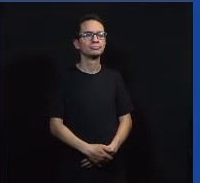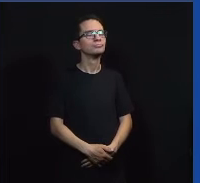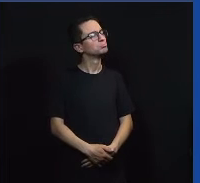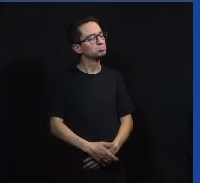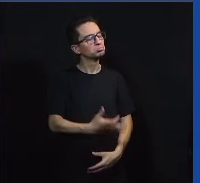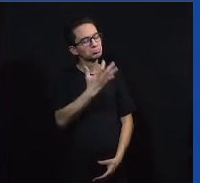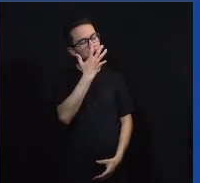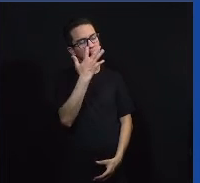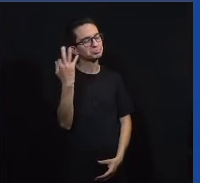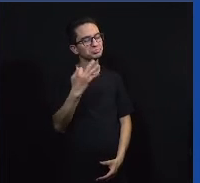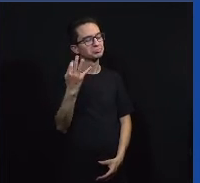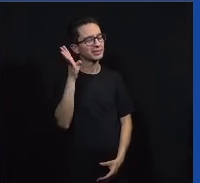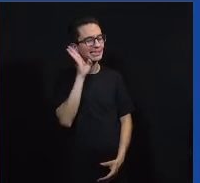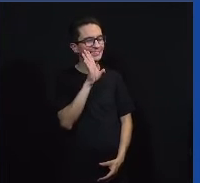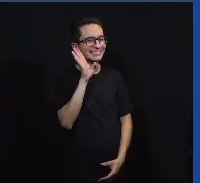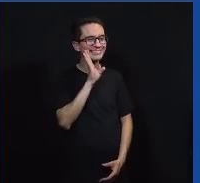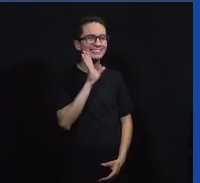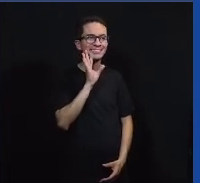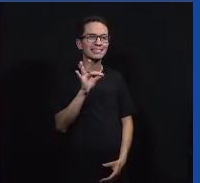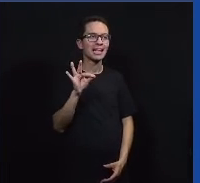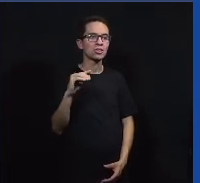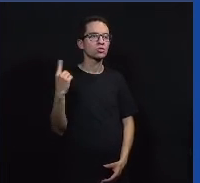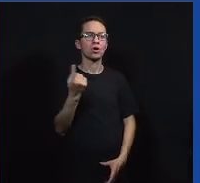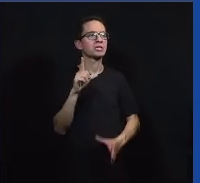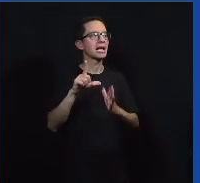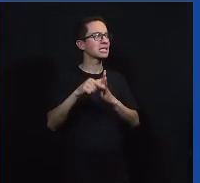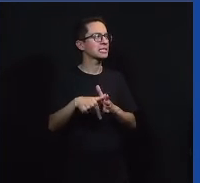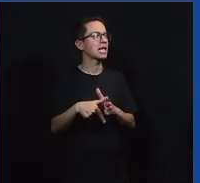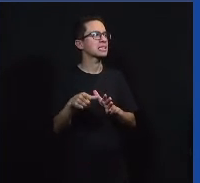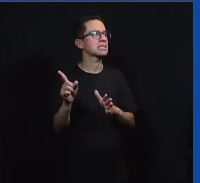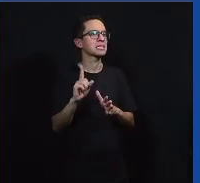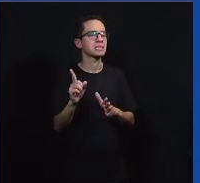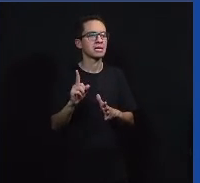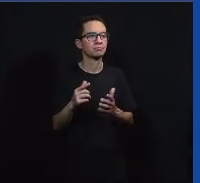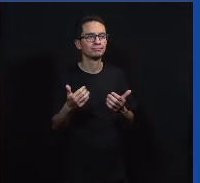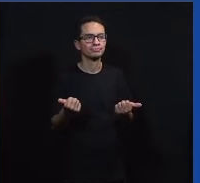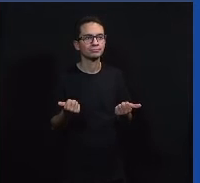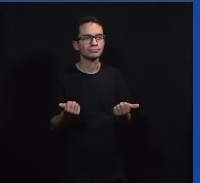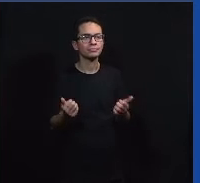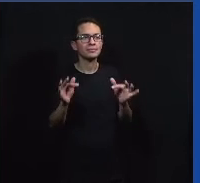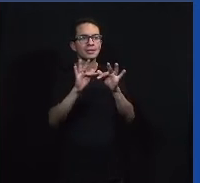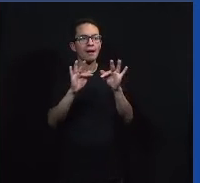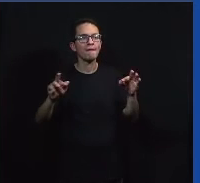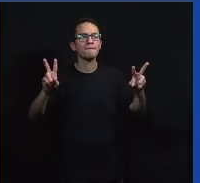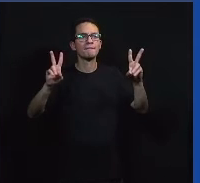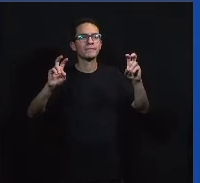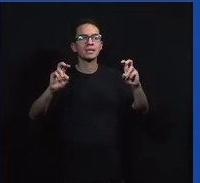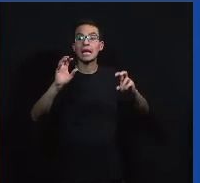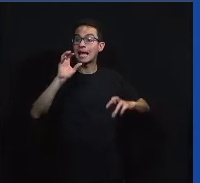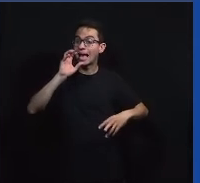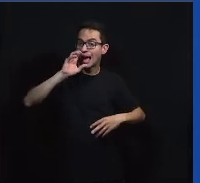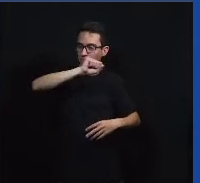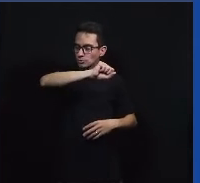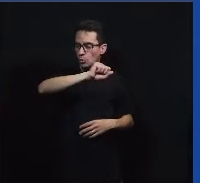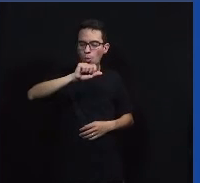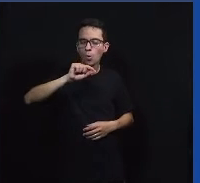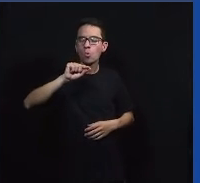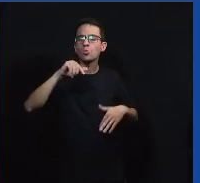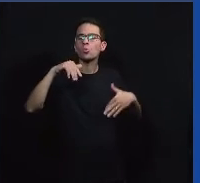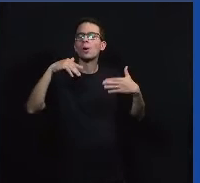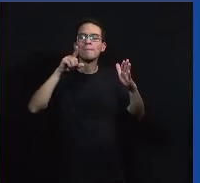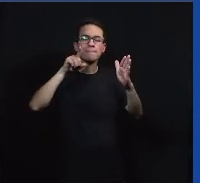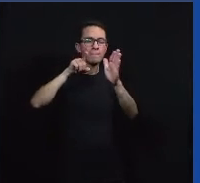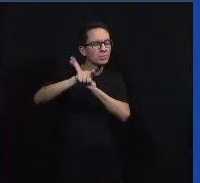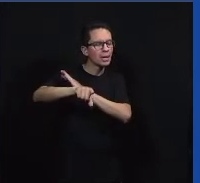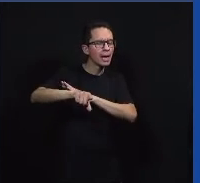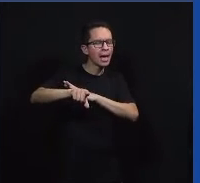Legal, pessoal. E aí, para a gente não atrasar, eu vou pedir para a gente responder com uma frase. Qual é o principal